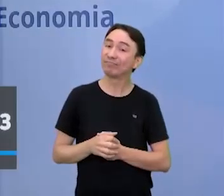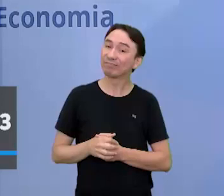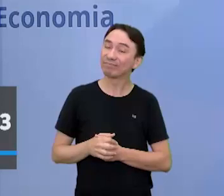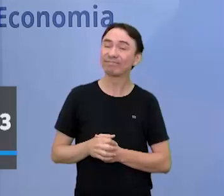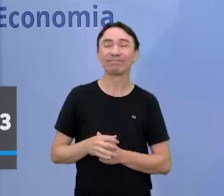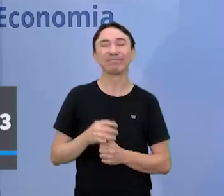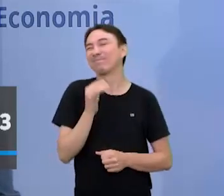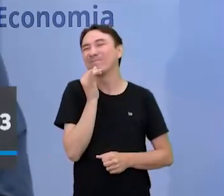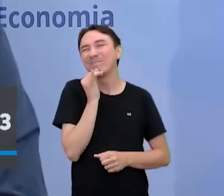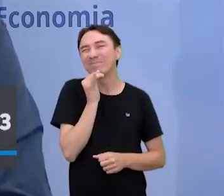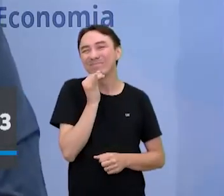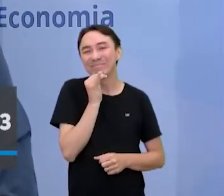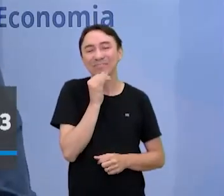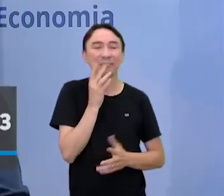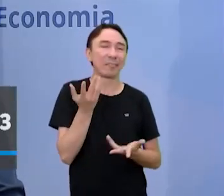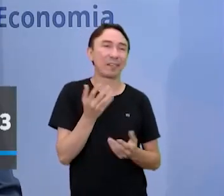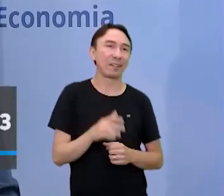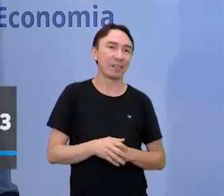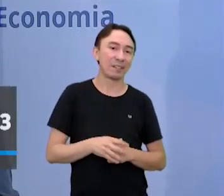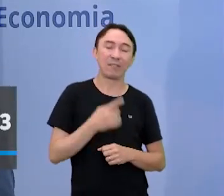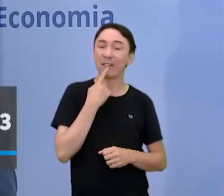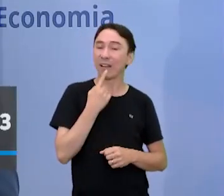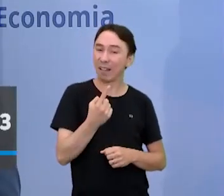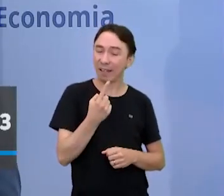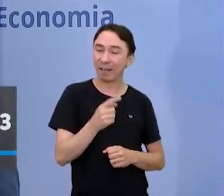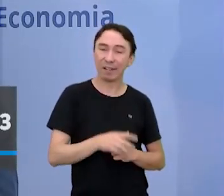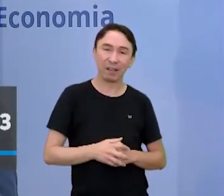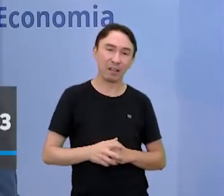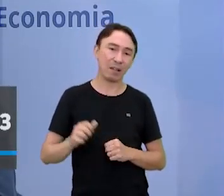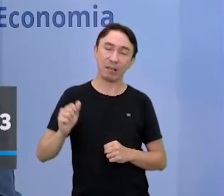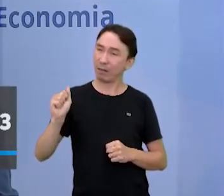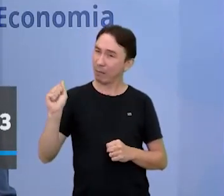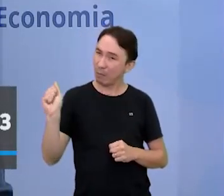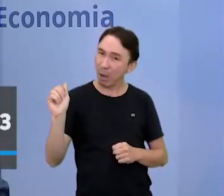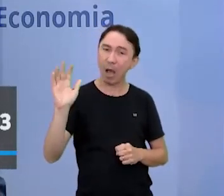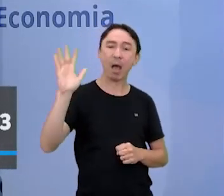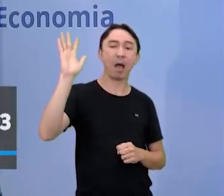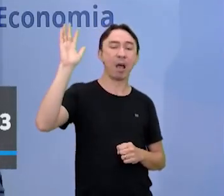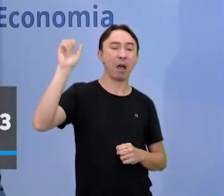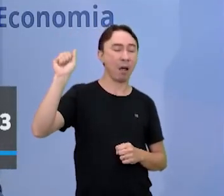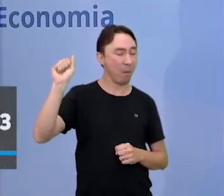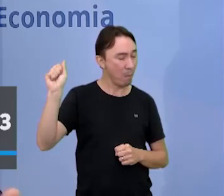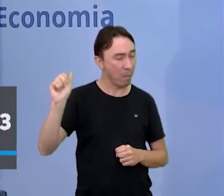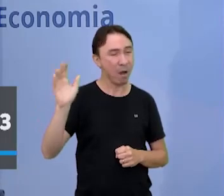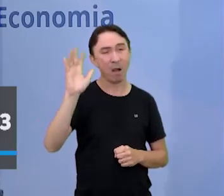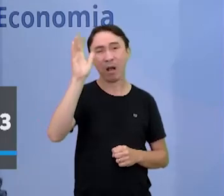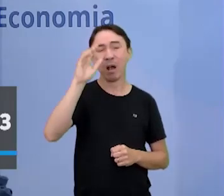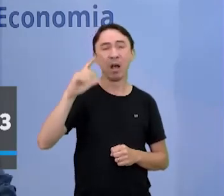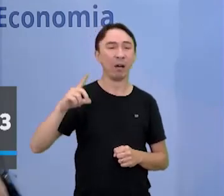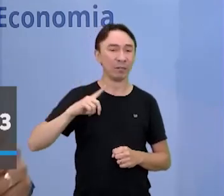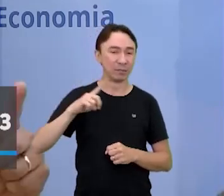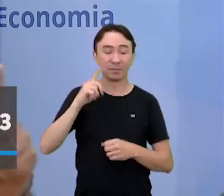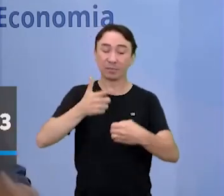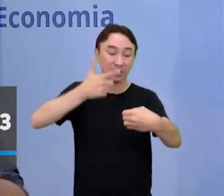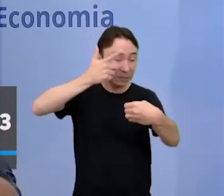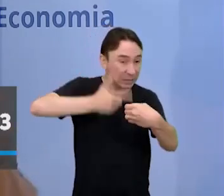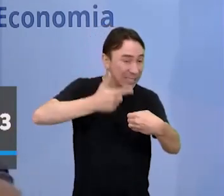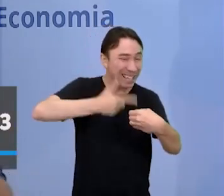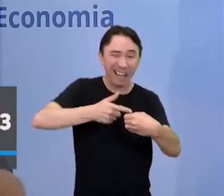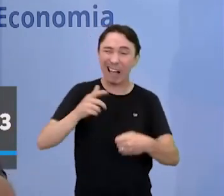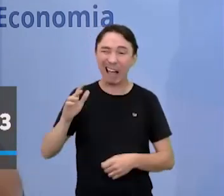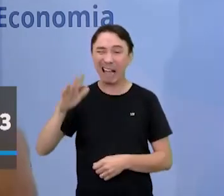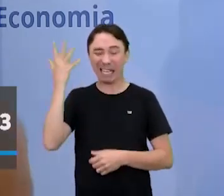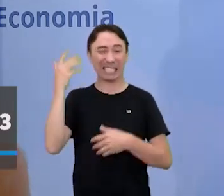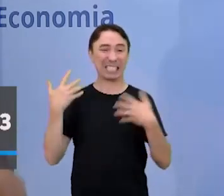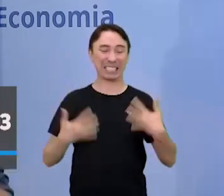tratar assim, olha, inflação do preço dos combustíveis e a falta dos combustíveis, ou então guerra